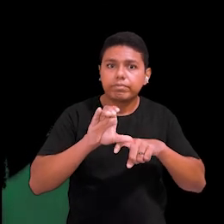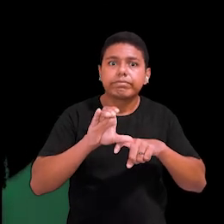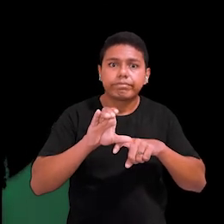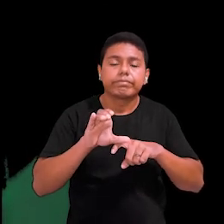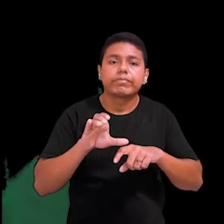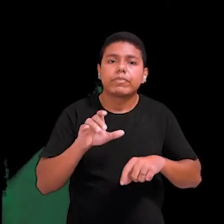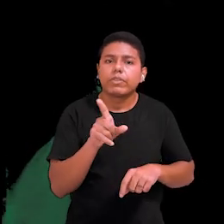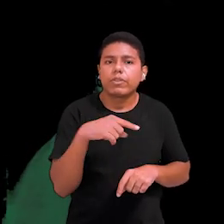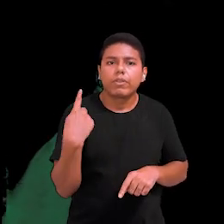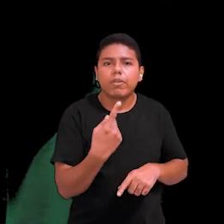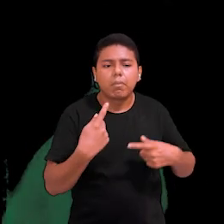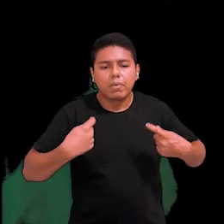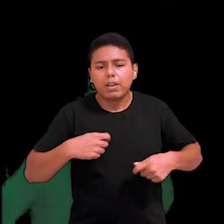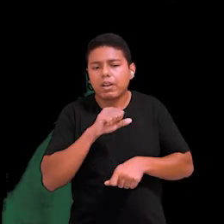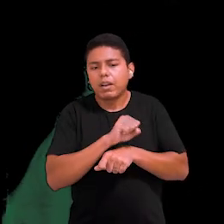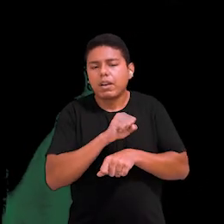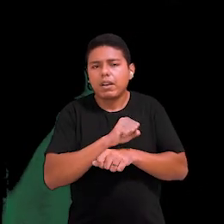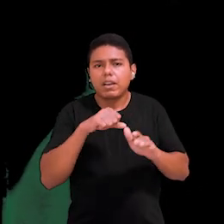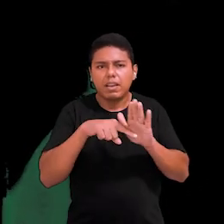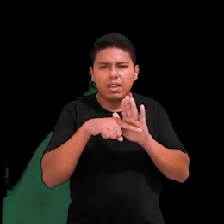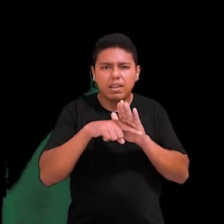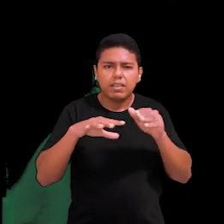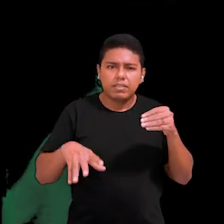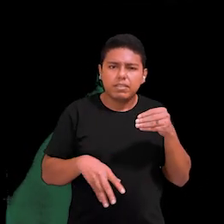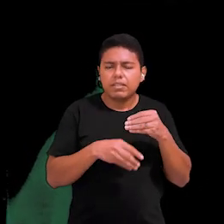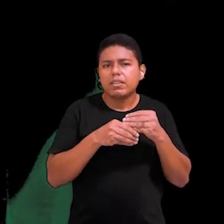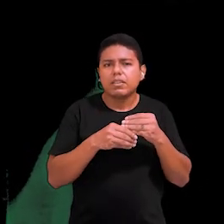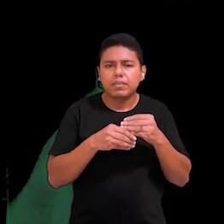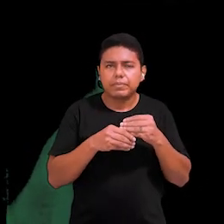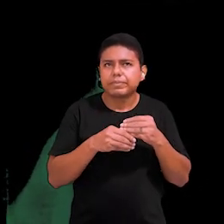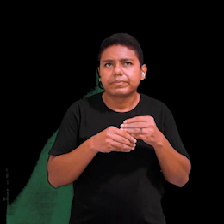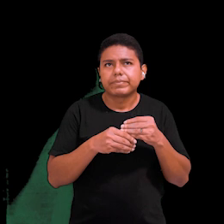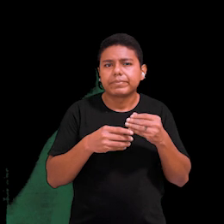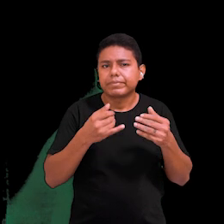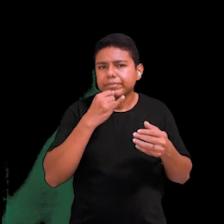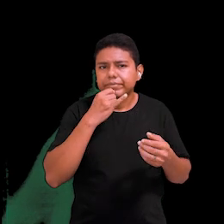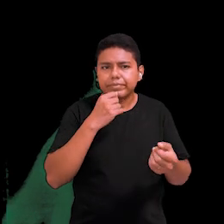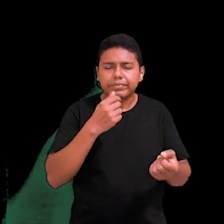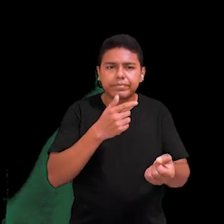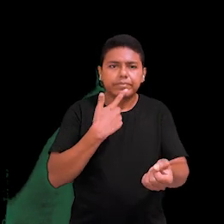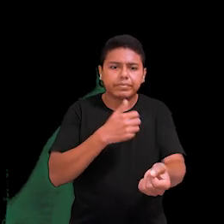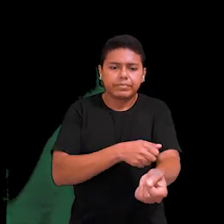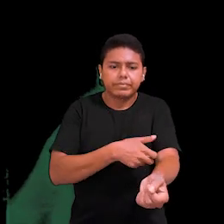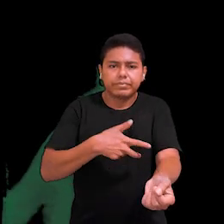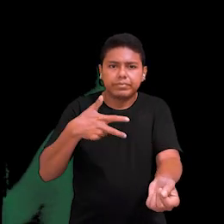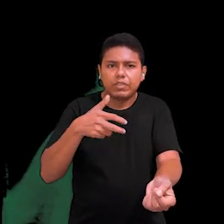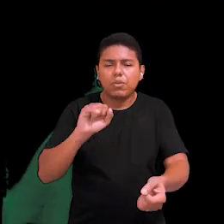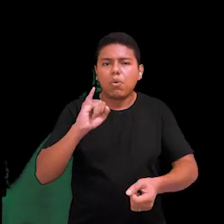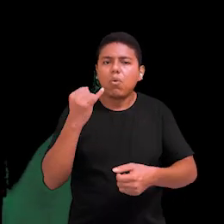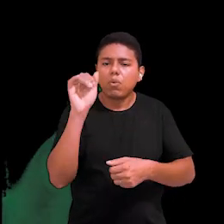é eminentemente clínico, então a gente não precisa aguardar exames complementares,